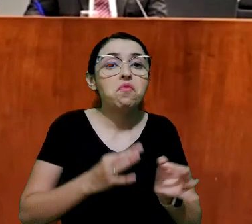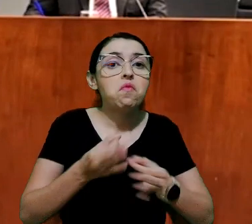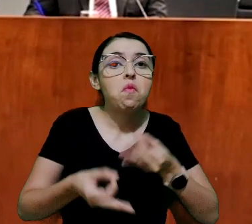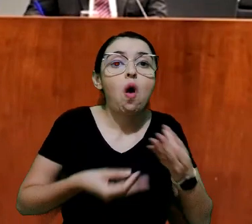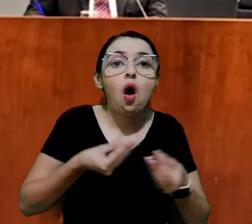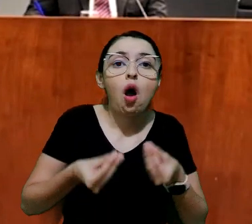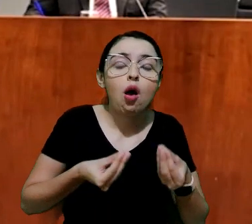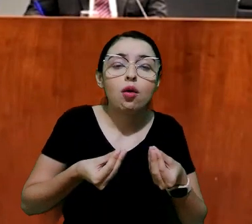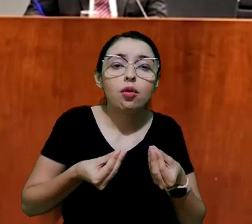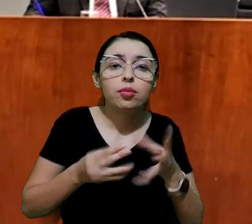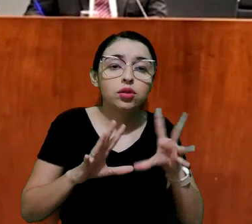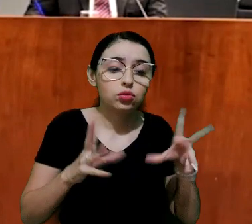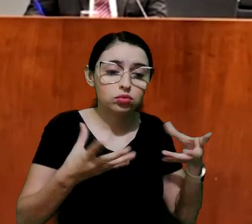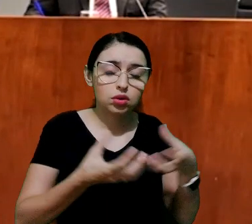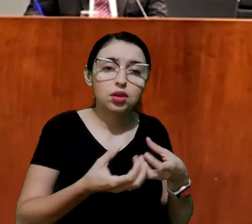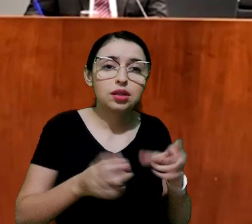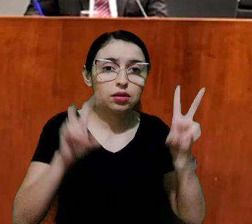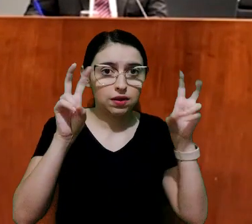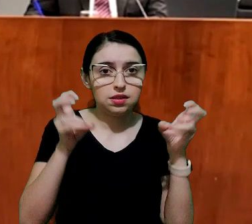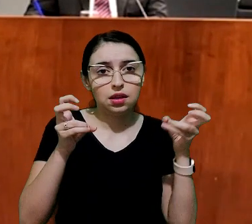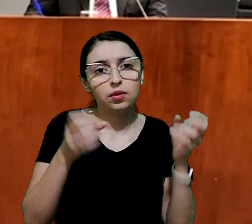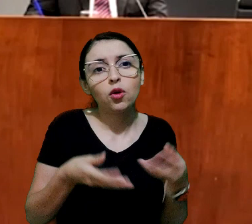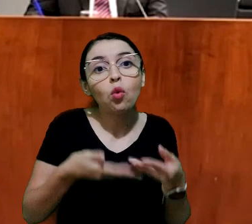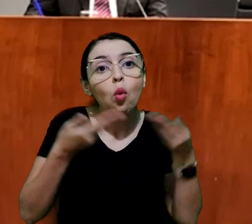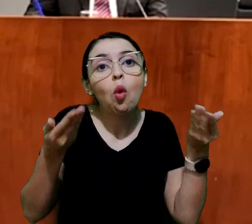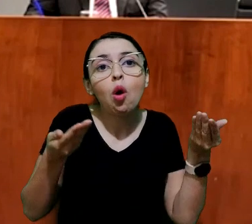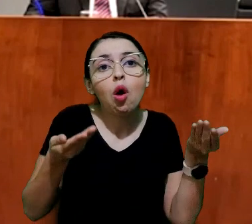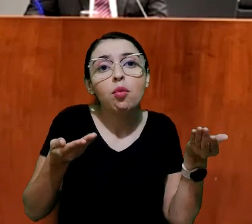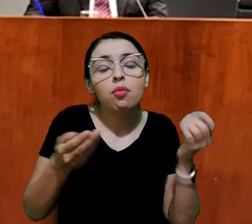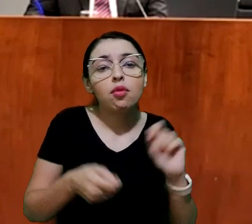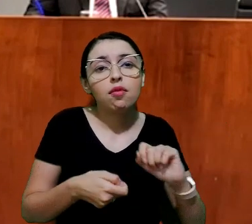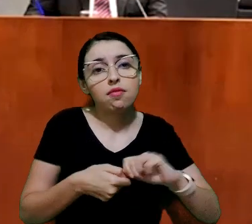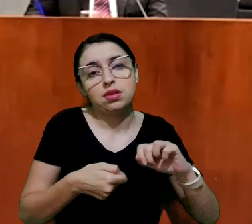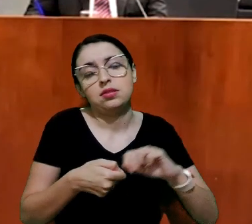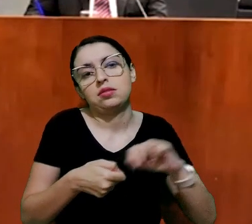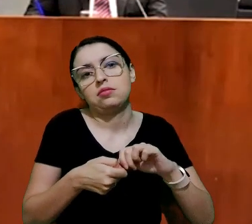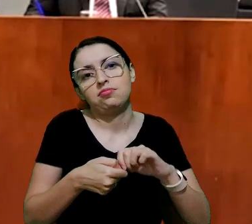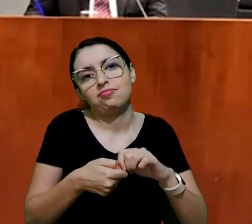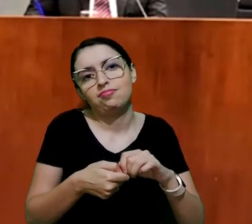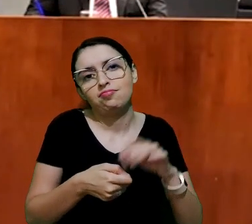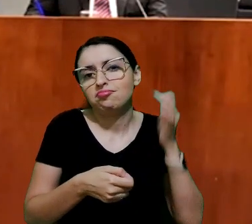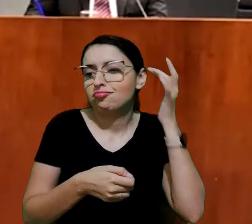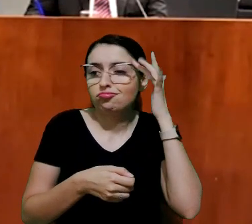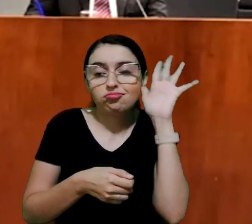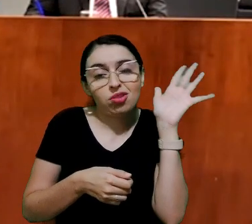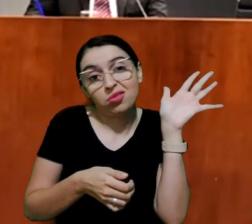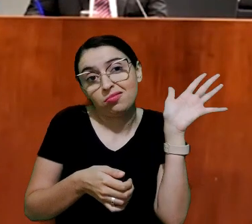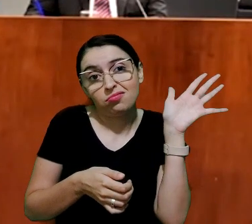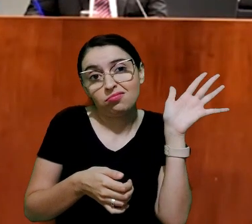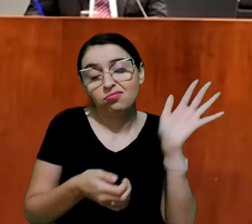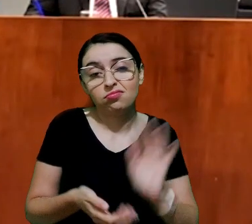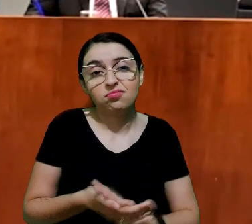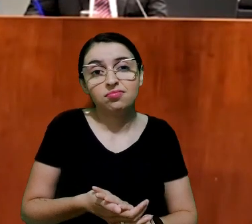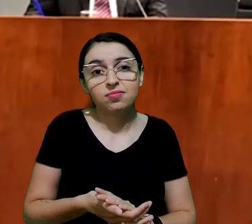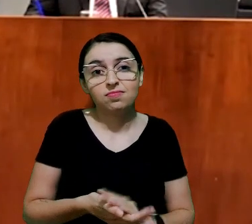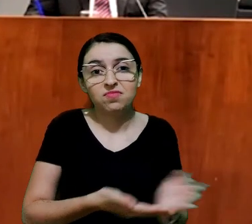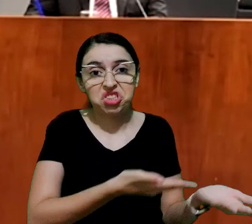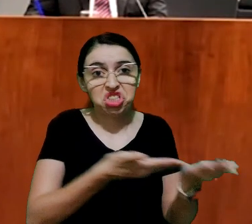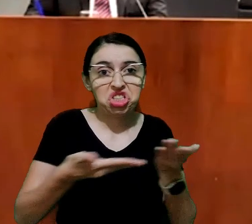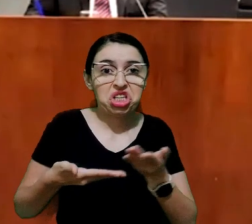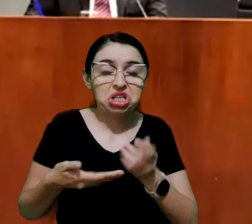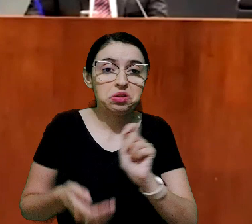essa matéria. E como nós fazemos? Nós não sabemos. Porque chega, o juiz